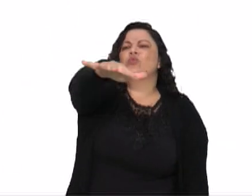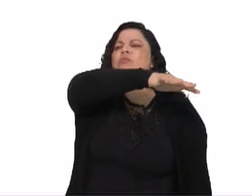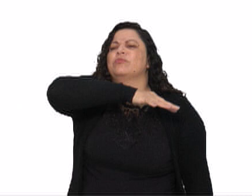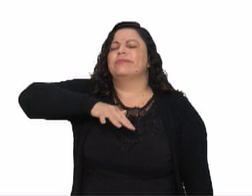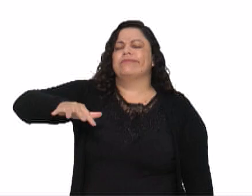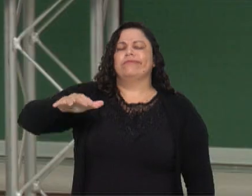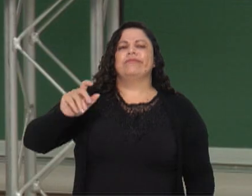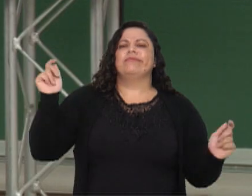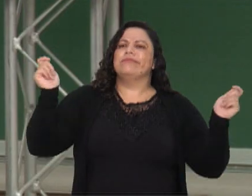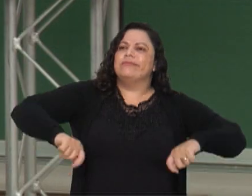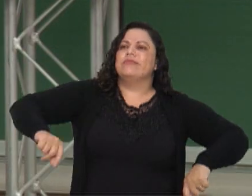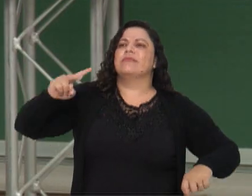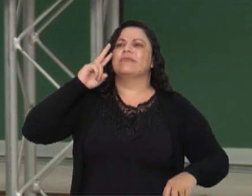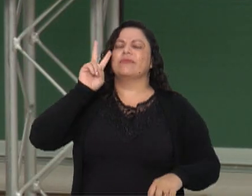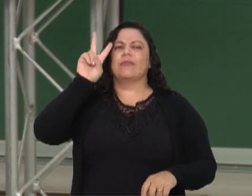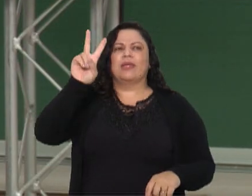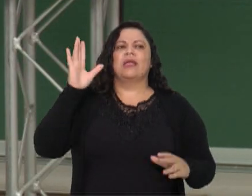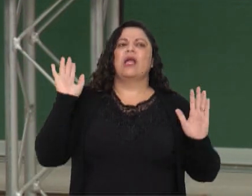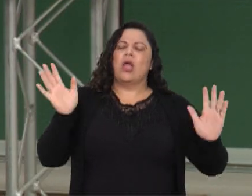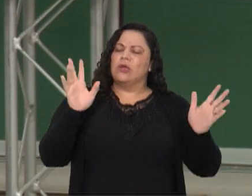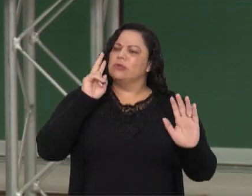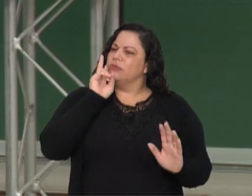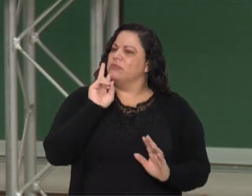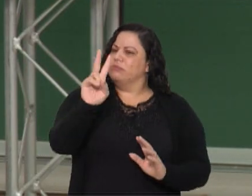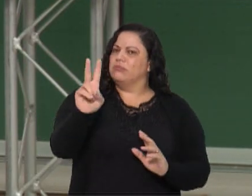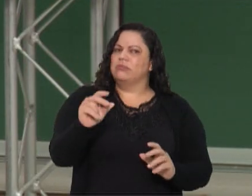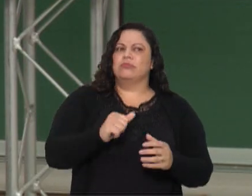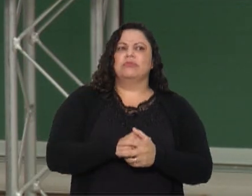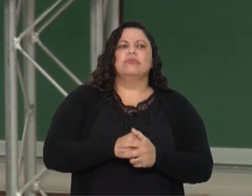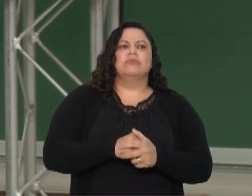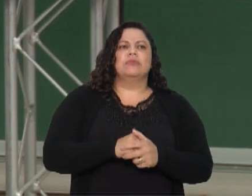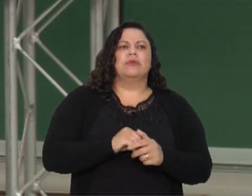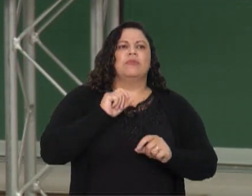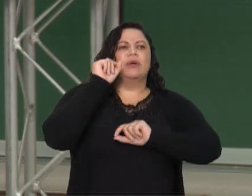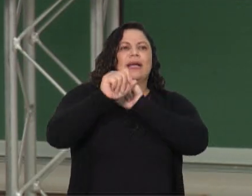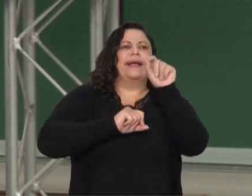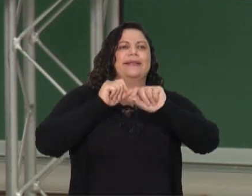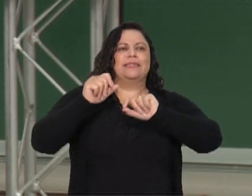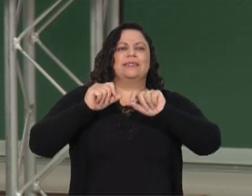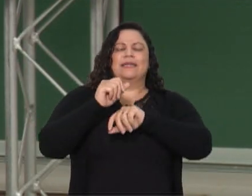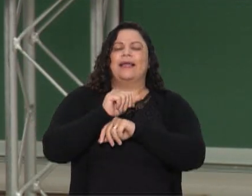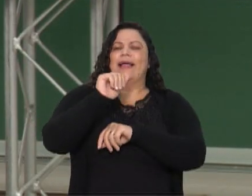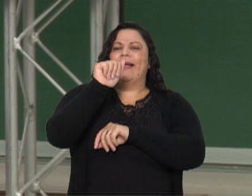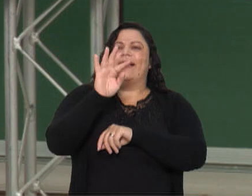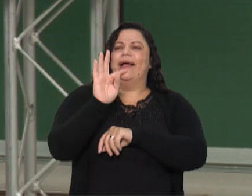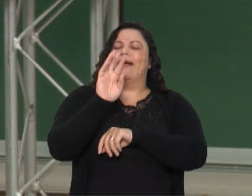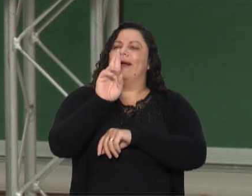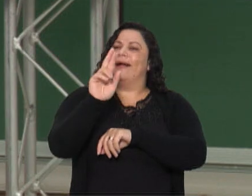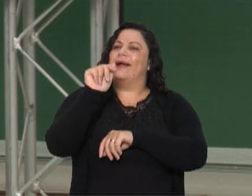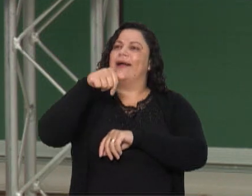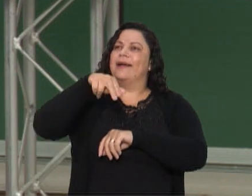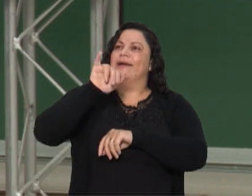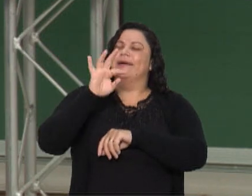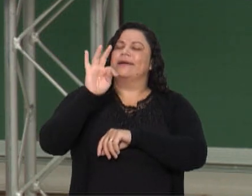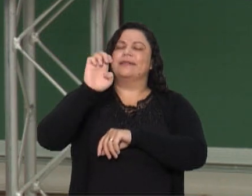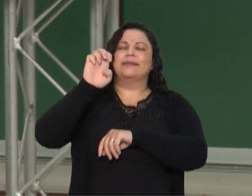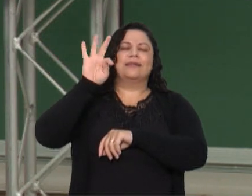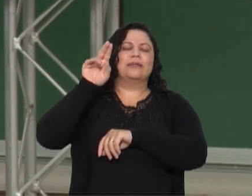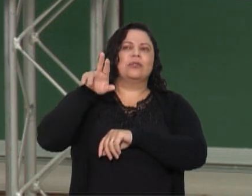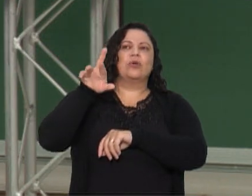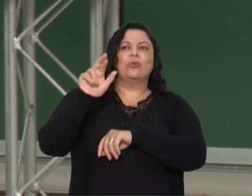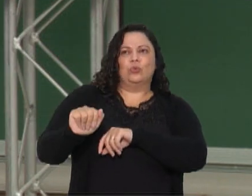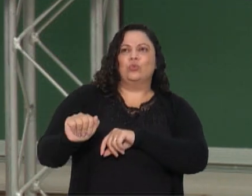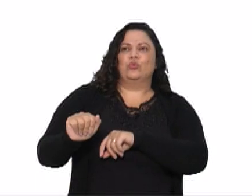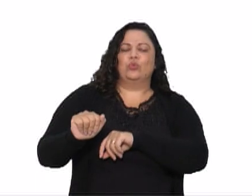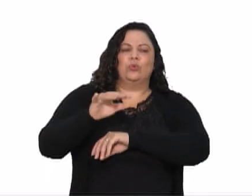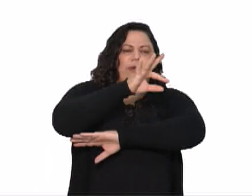Lembram que a gente viu já esse pavilhão aqui? Esse pavilhão ponte da Zaha Hadid? Lembram? Que é um local que vai de uma